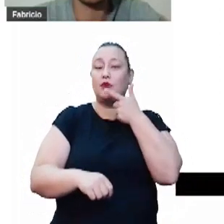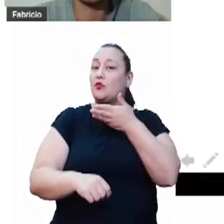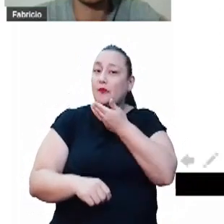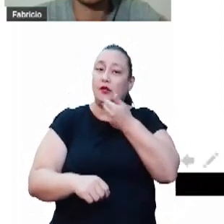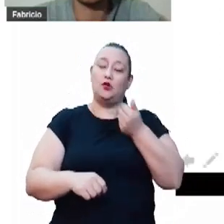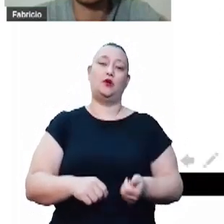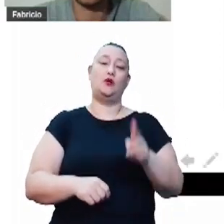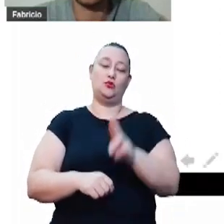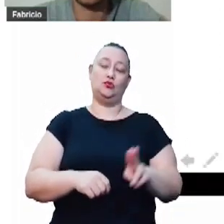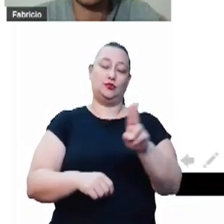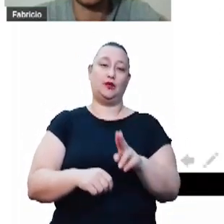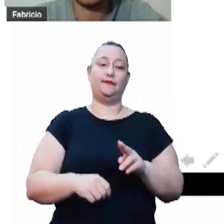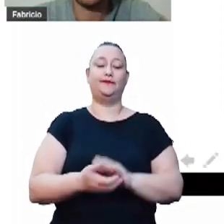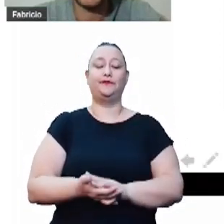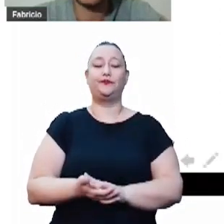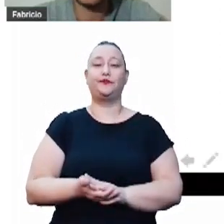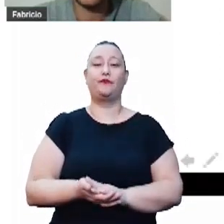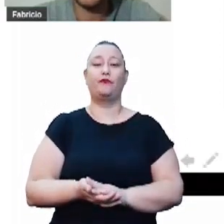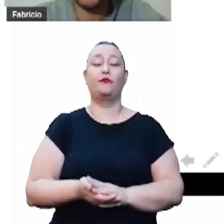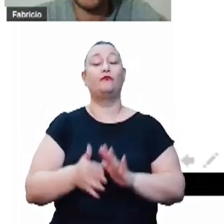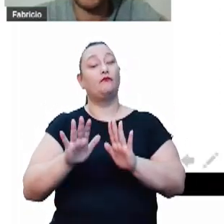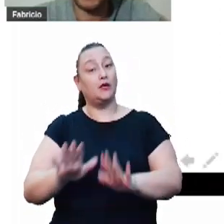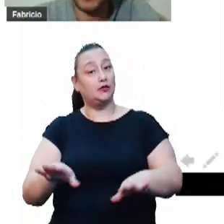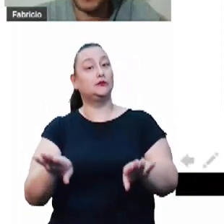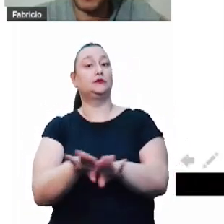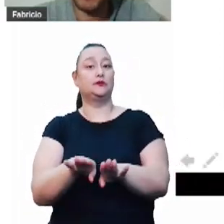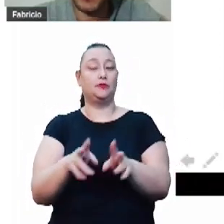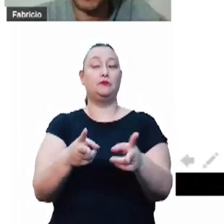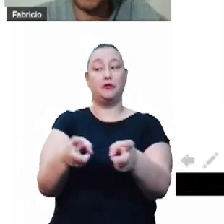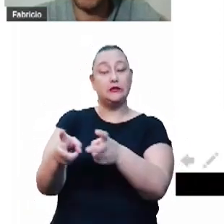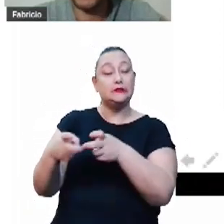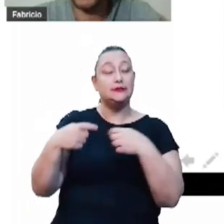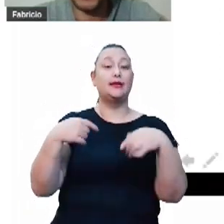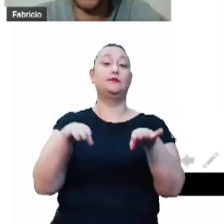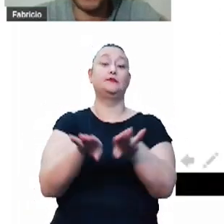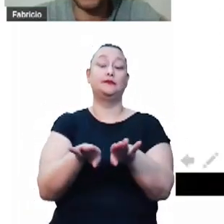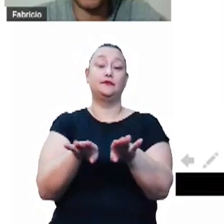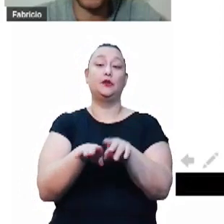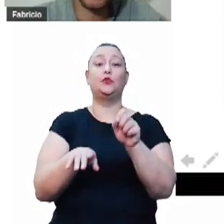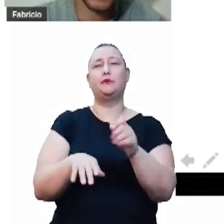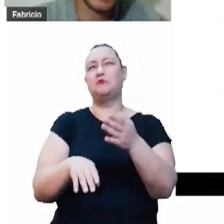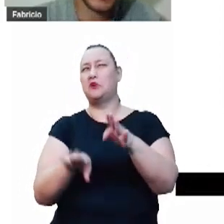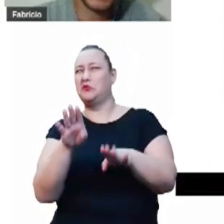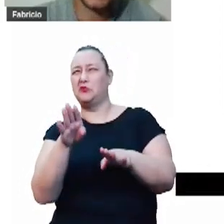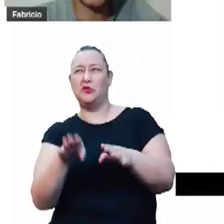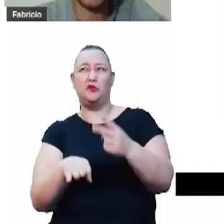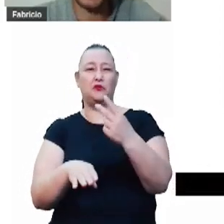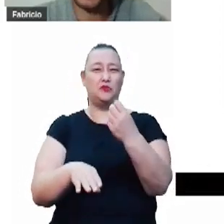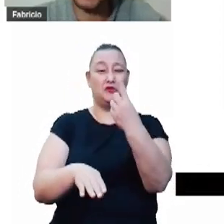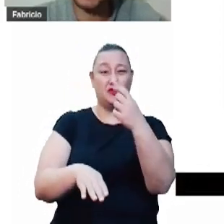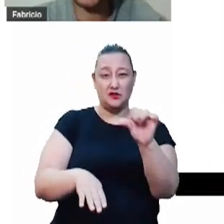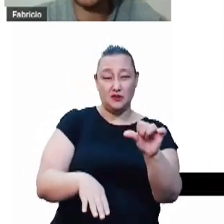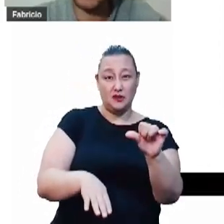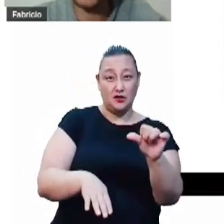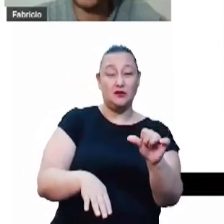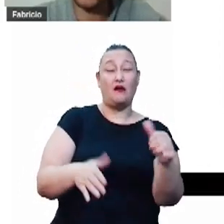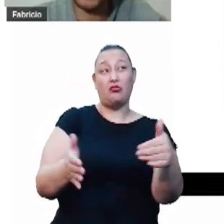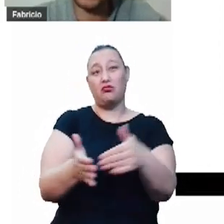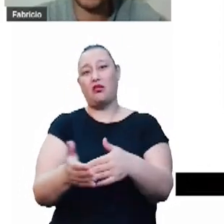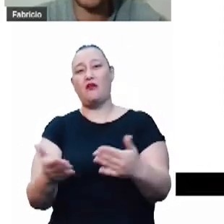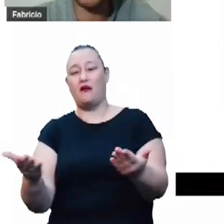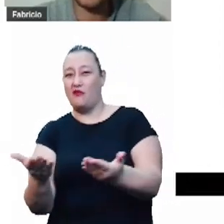com o uso da toxina botulínica. Mas a gente vê hoje em dia também, de mais ou menos de 2016 para cá, que está sendo